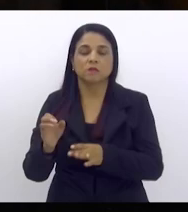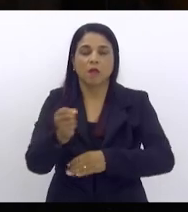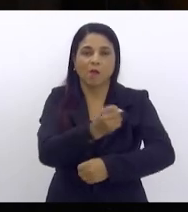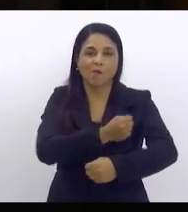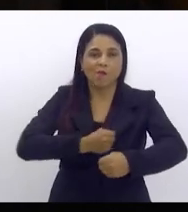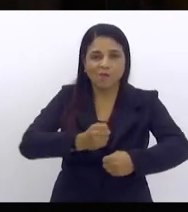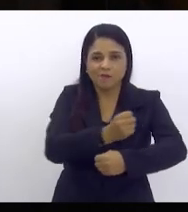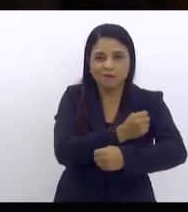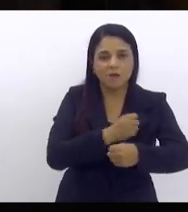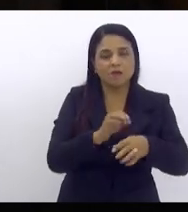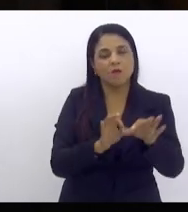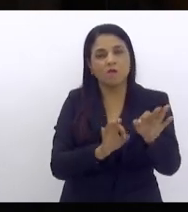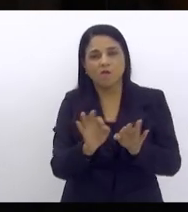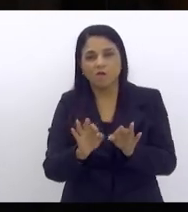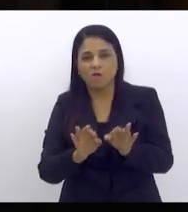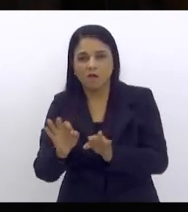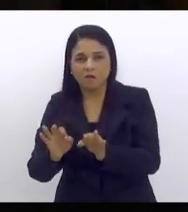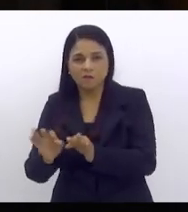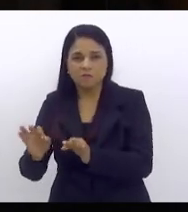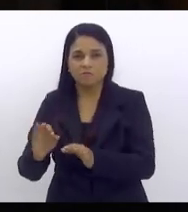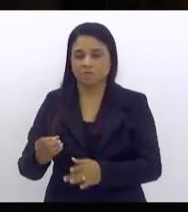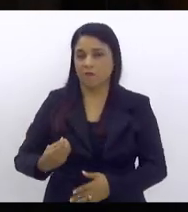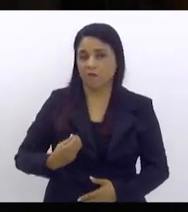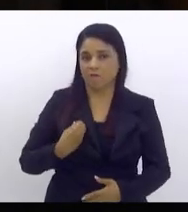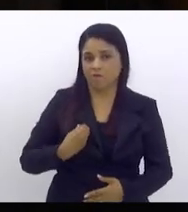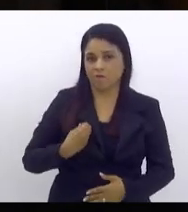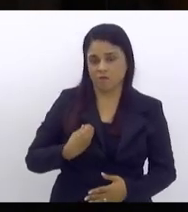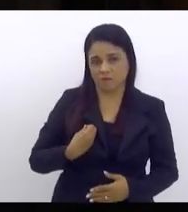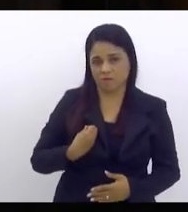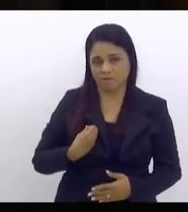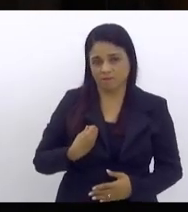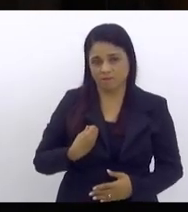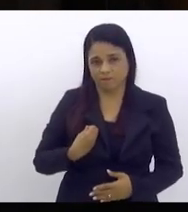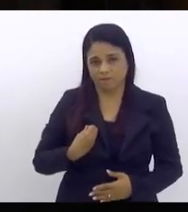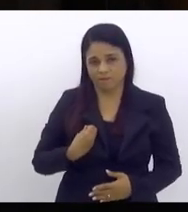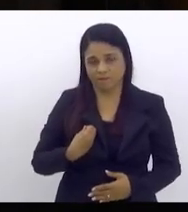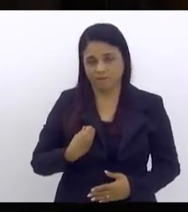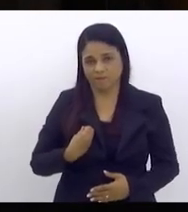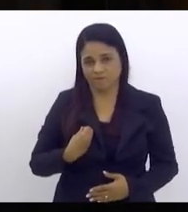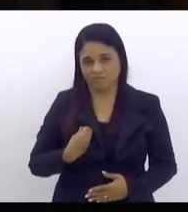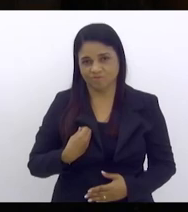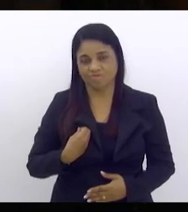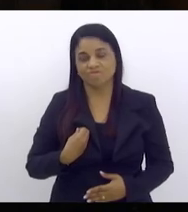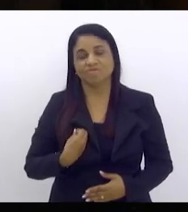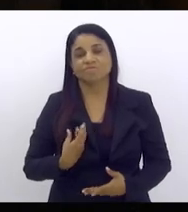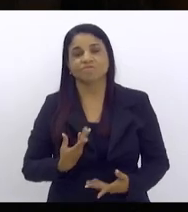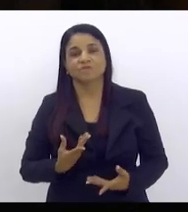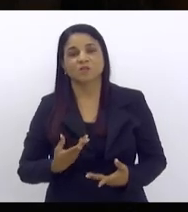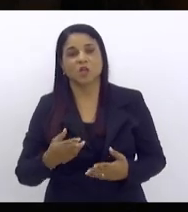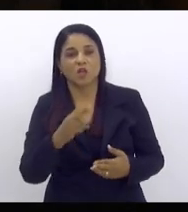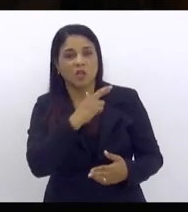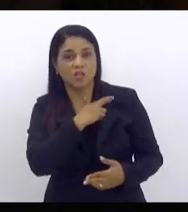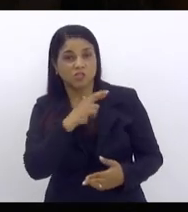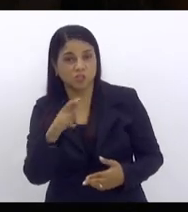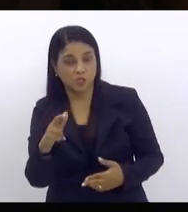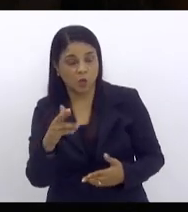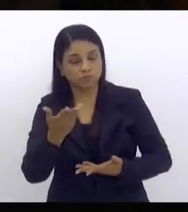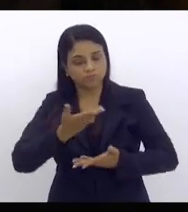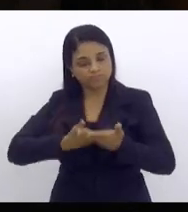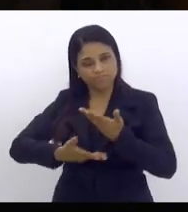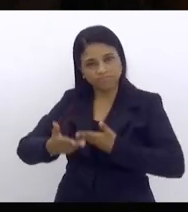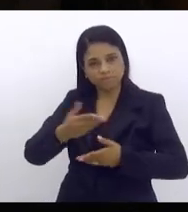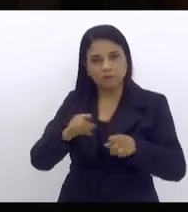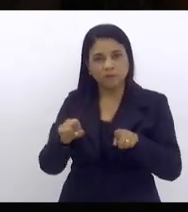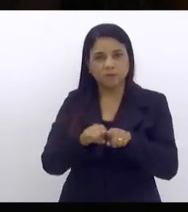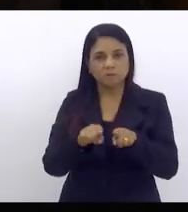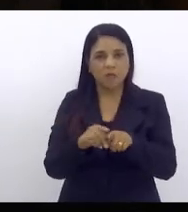culinária, organizam formas de viver, de estar plenamente com a sua religiosidade, mas também com a